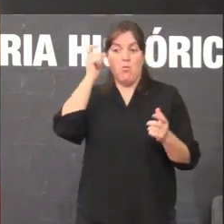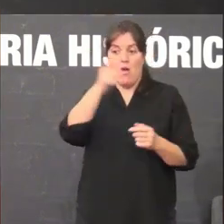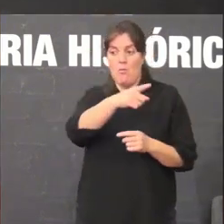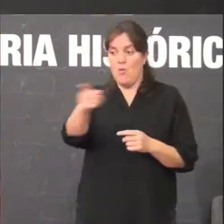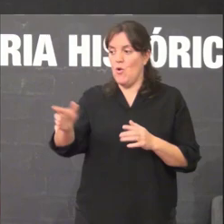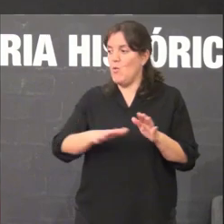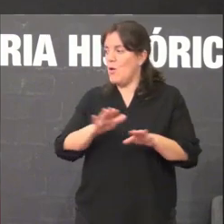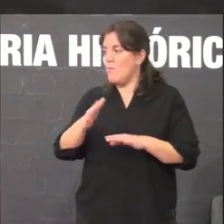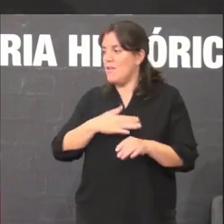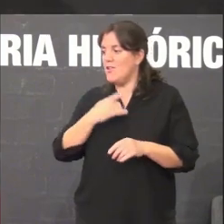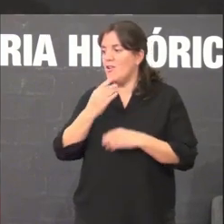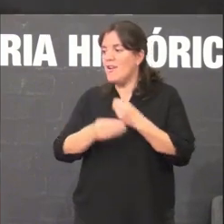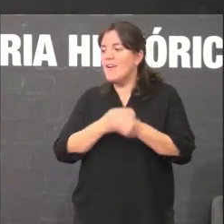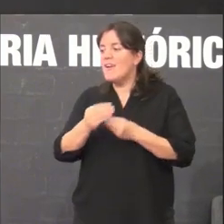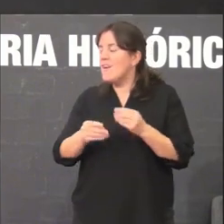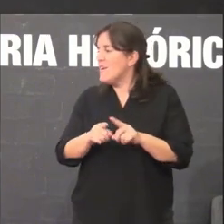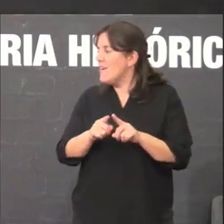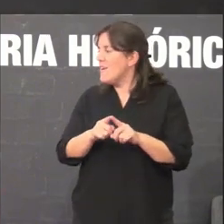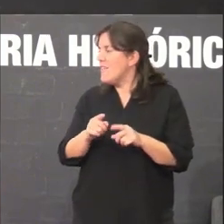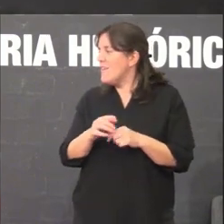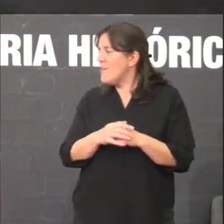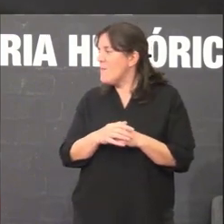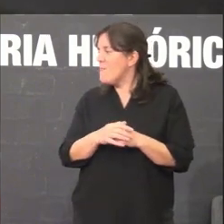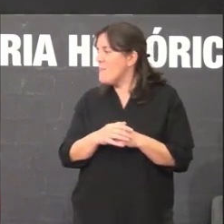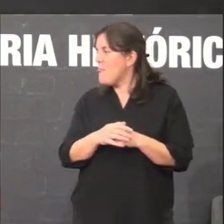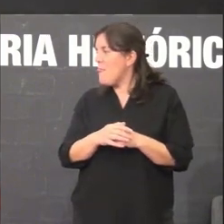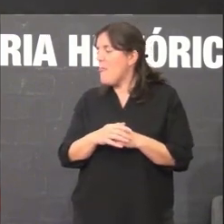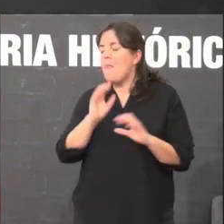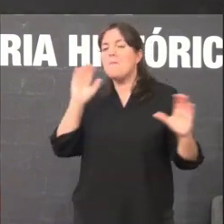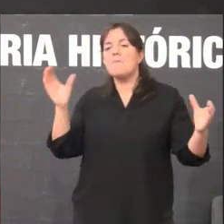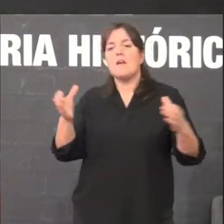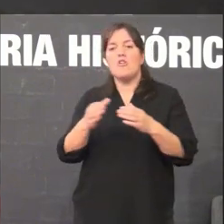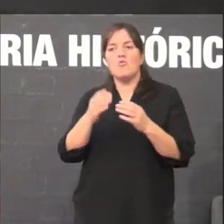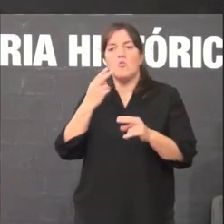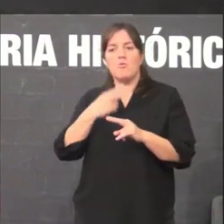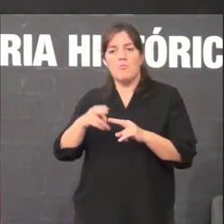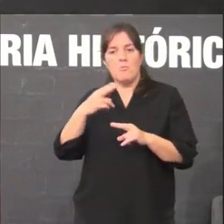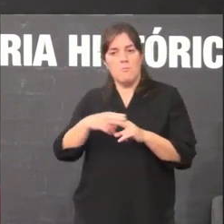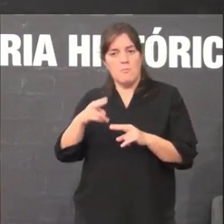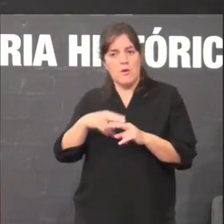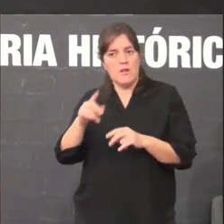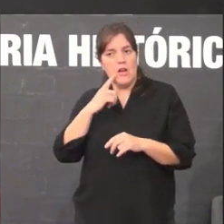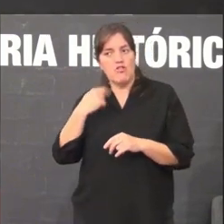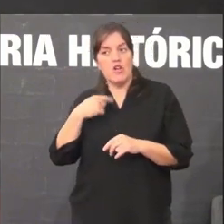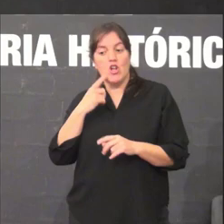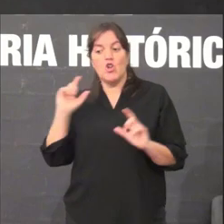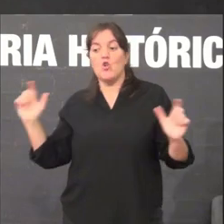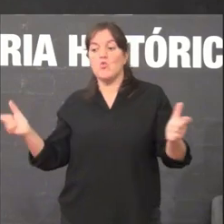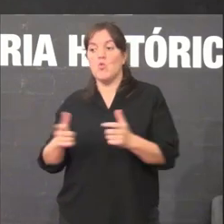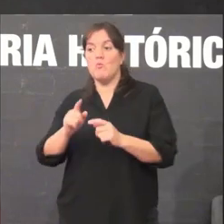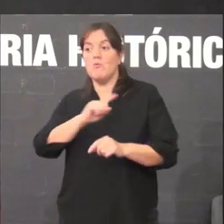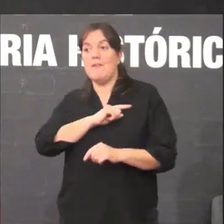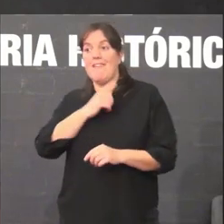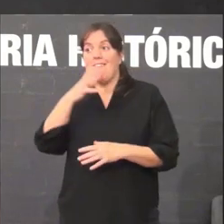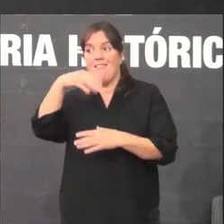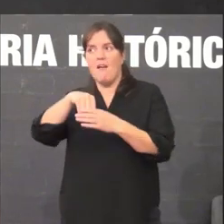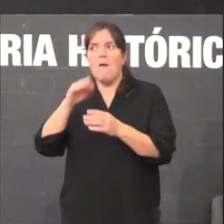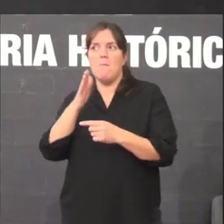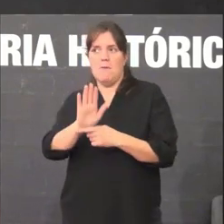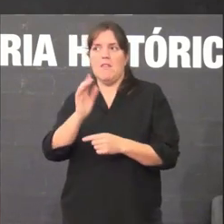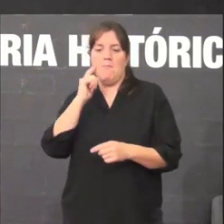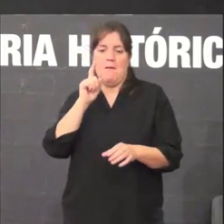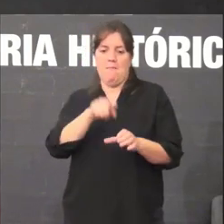de uma análise que valorizava, sobretudo, os partidos políticos e as forças militares que estiveram presentes naquele